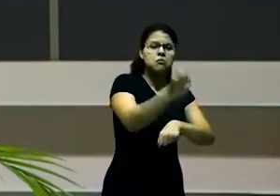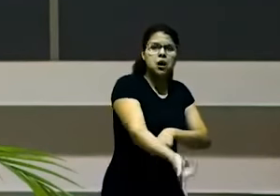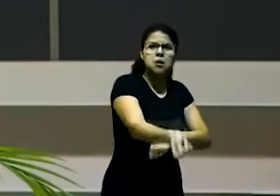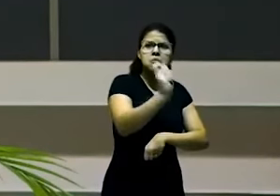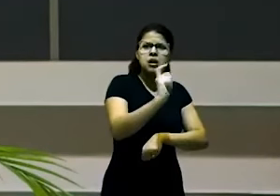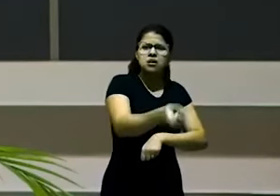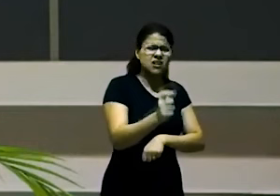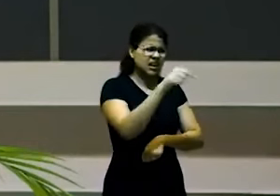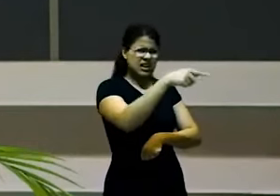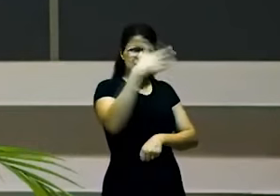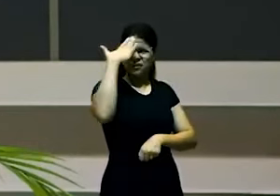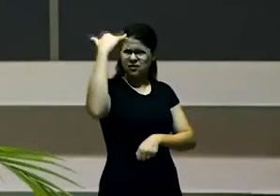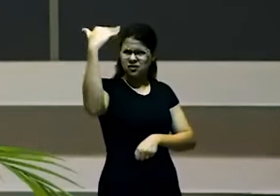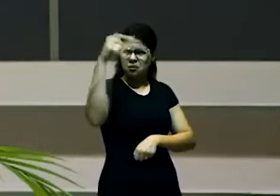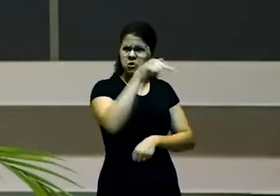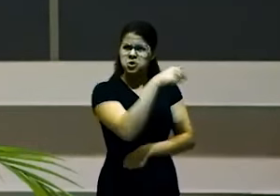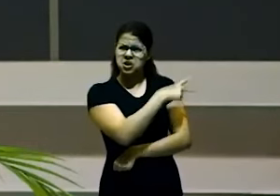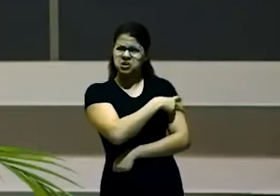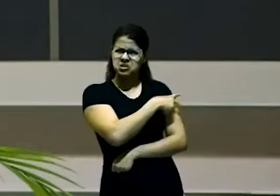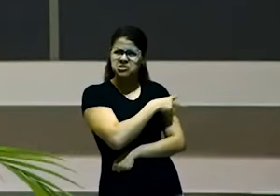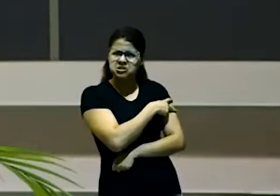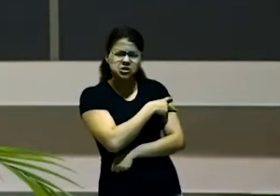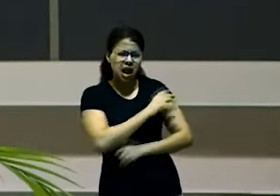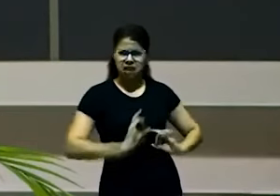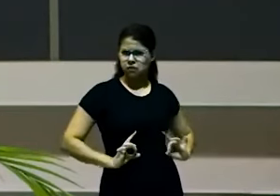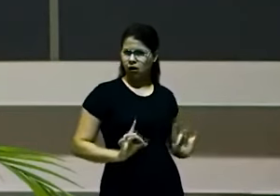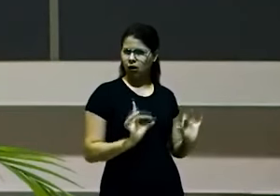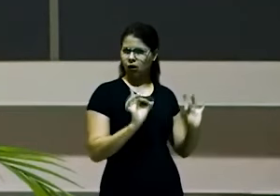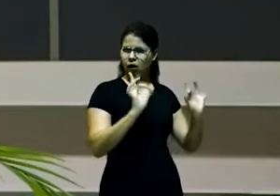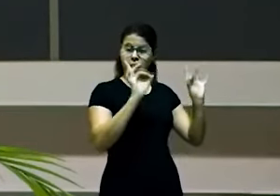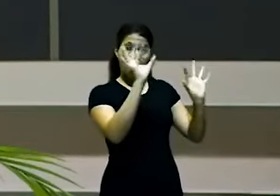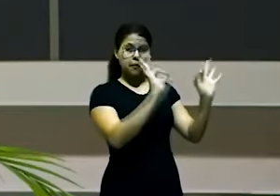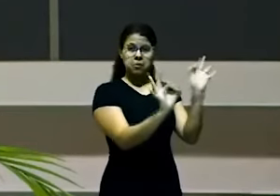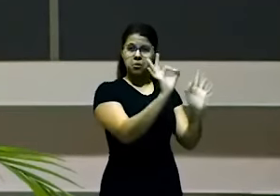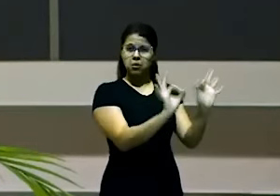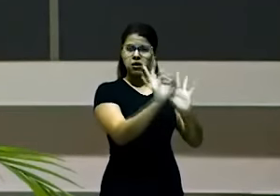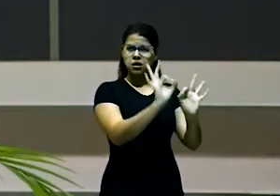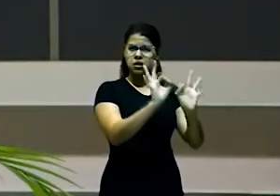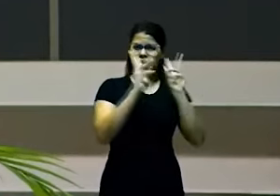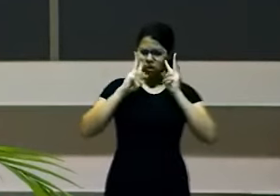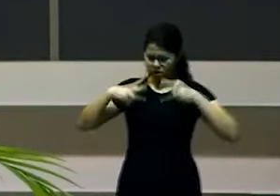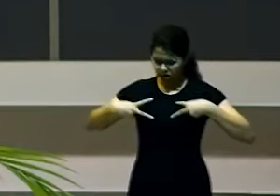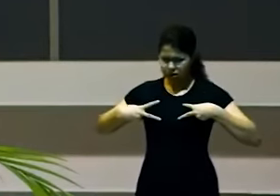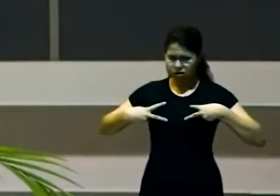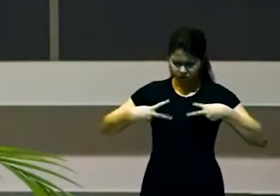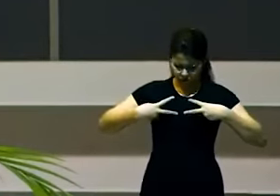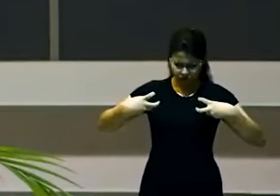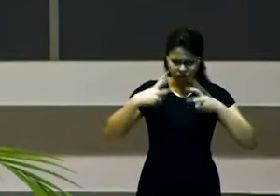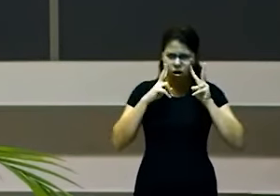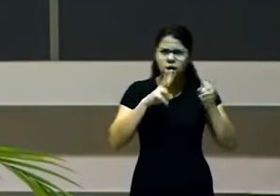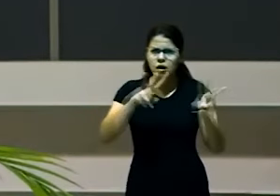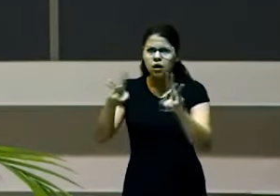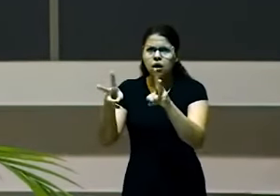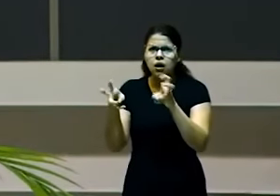um dia ele fosse escolhido para fazer parte de alguma coisa mas aí eu olho para mim eu olho para você e eu tenho a mesma perspectiva